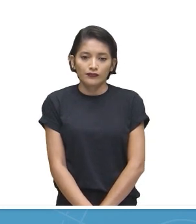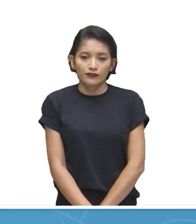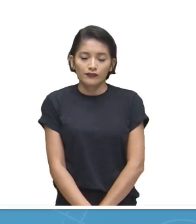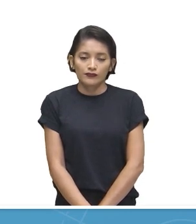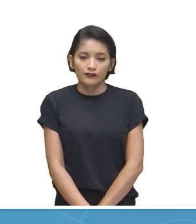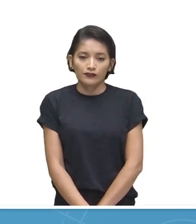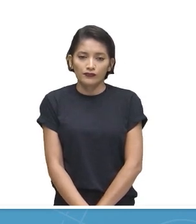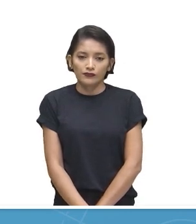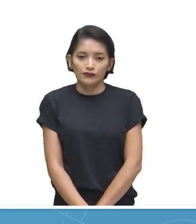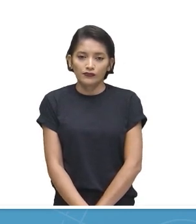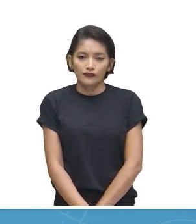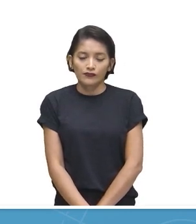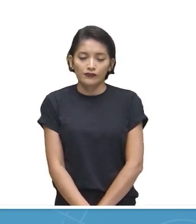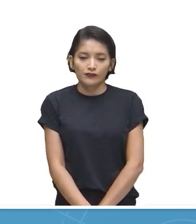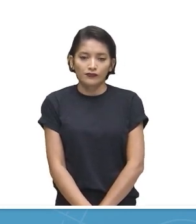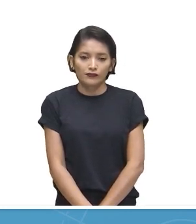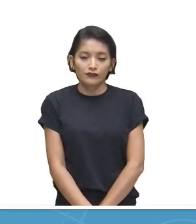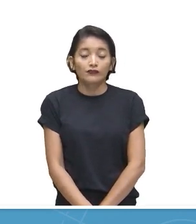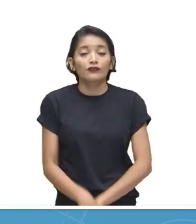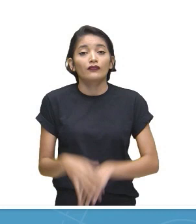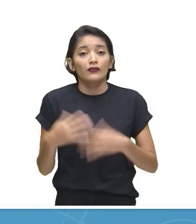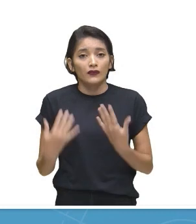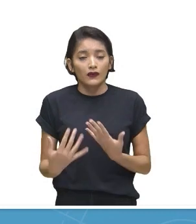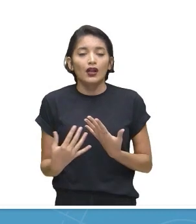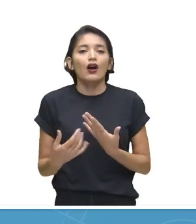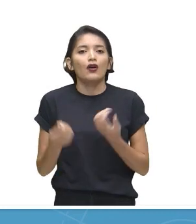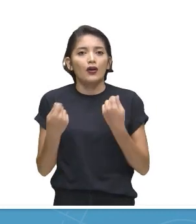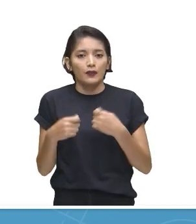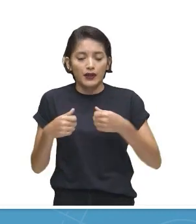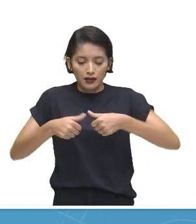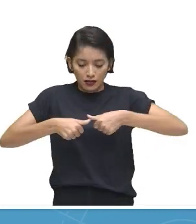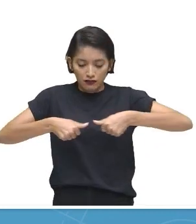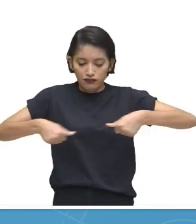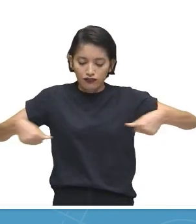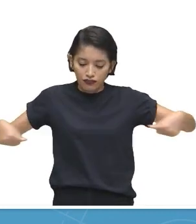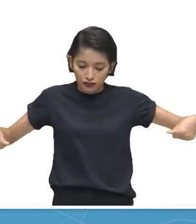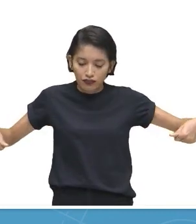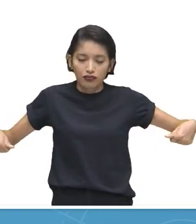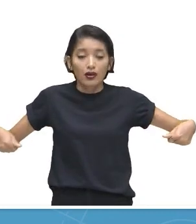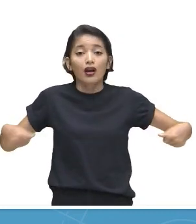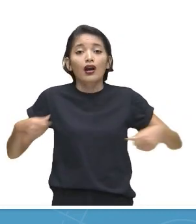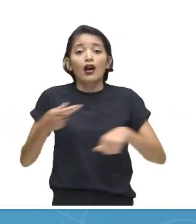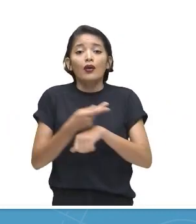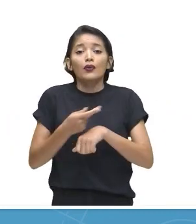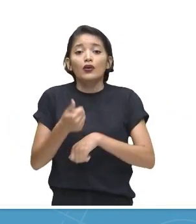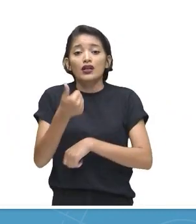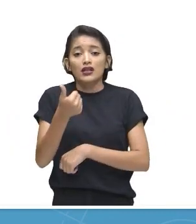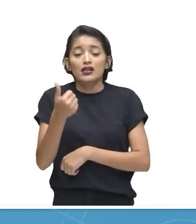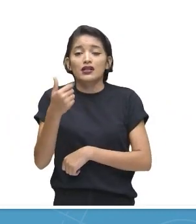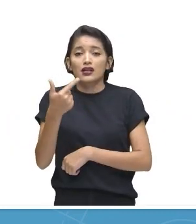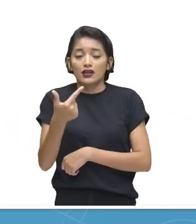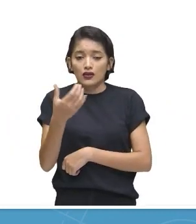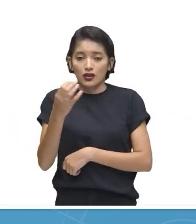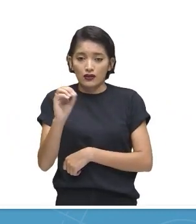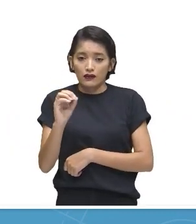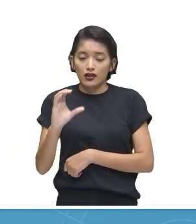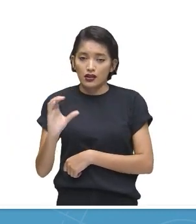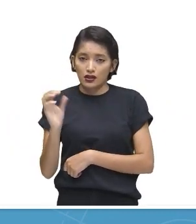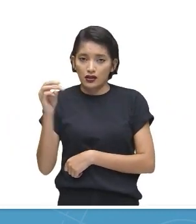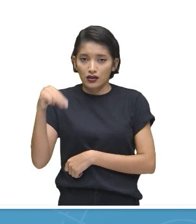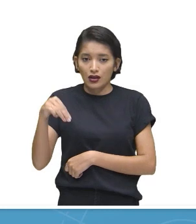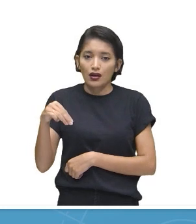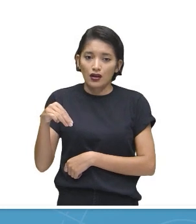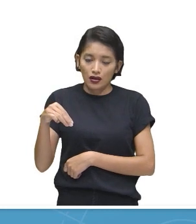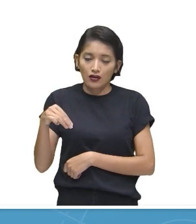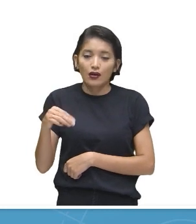120 centímetros. Então, ela vai ter que ir lá na fita métrica dela, procurar 120 centímetros e